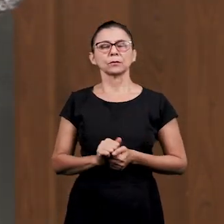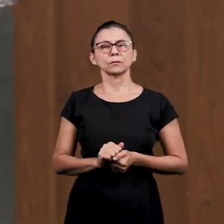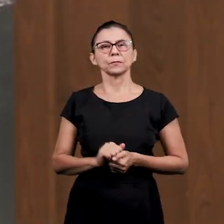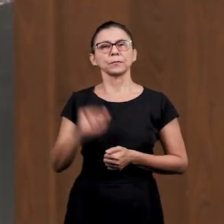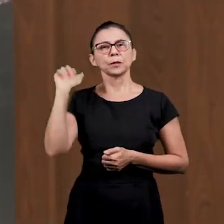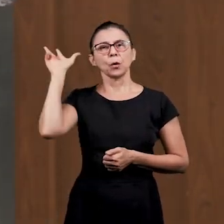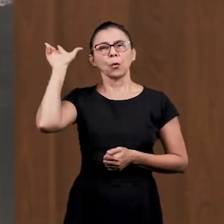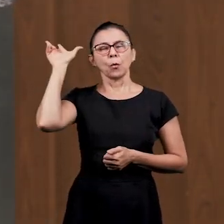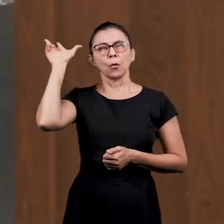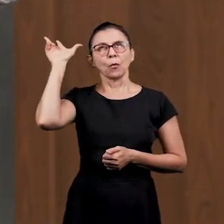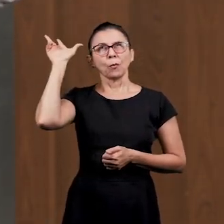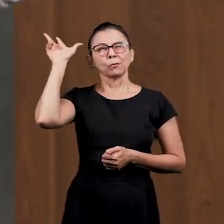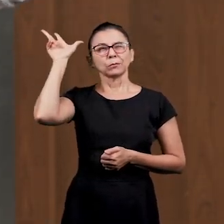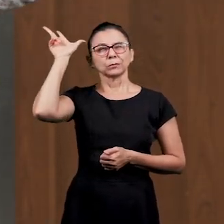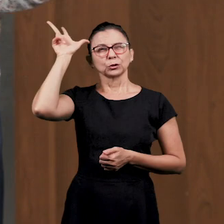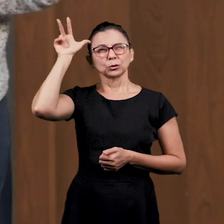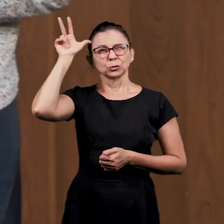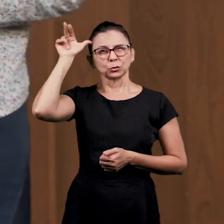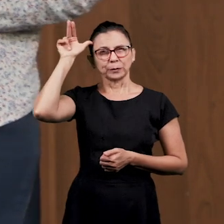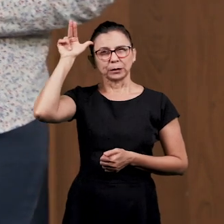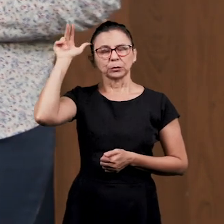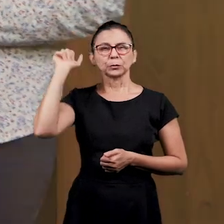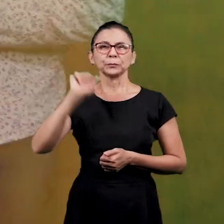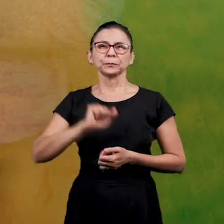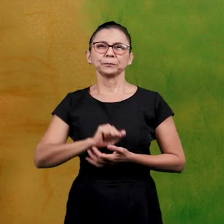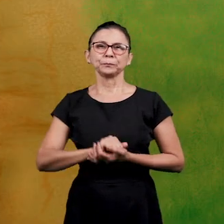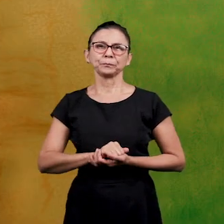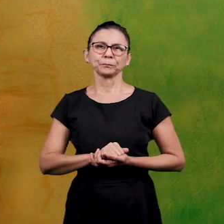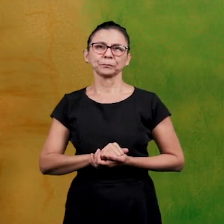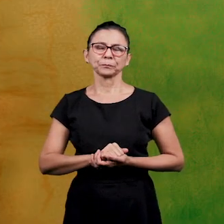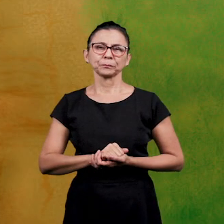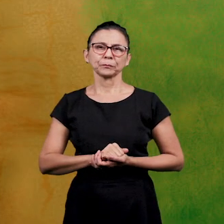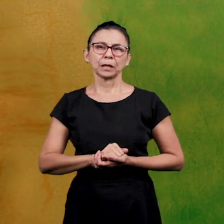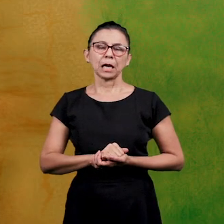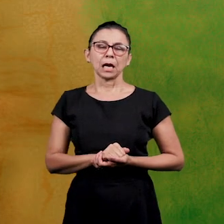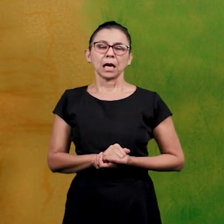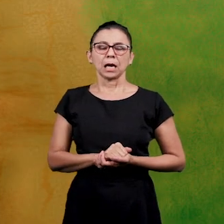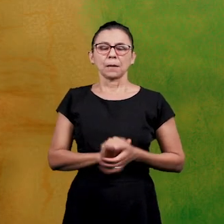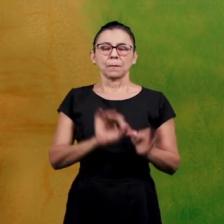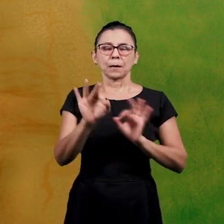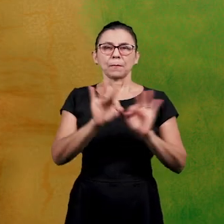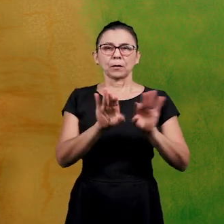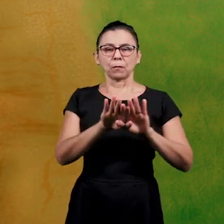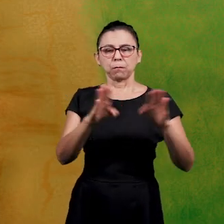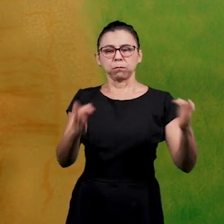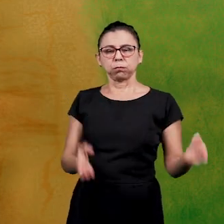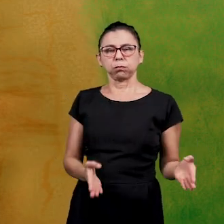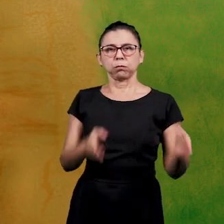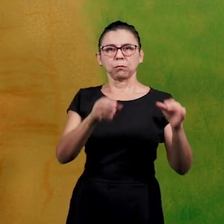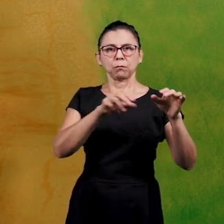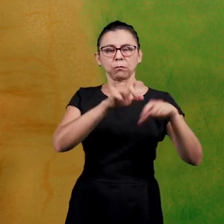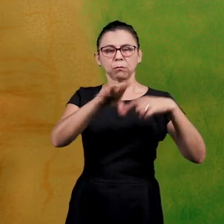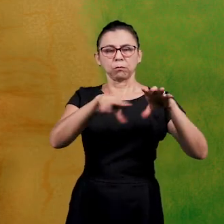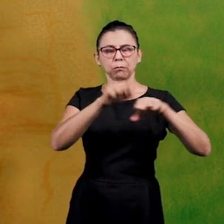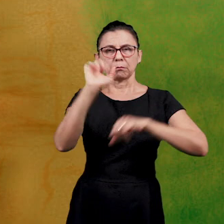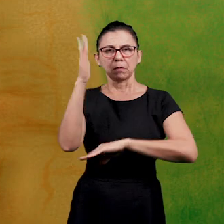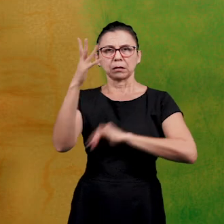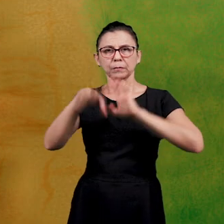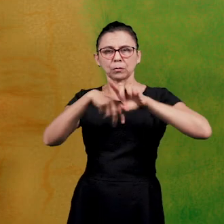o Senhor disse que ele deveria sacrificar Isaque. E chegando ao terceiro dia,